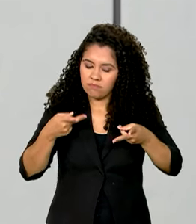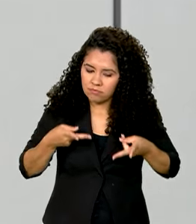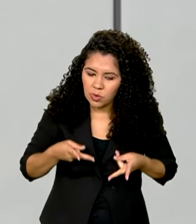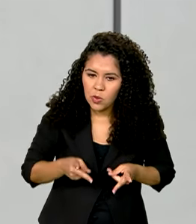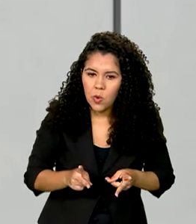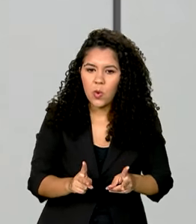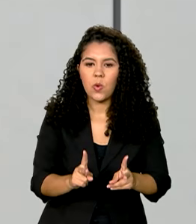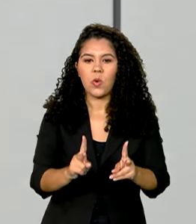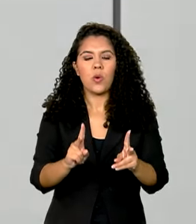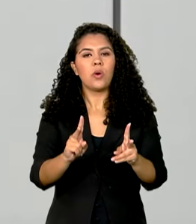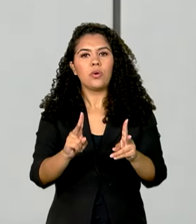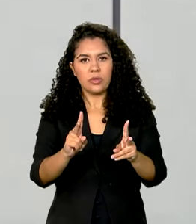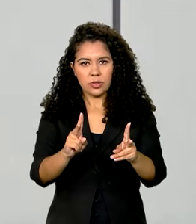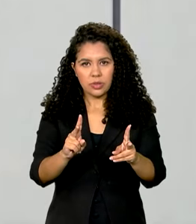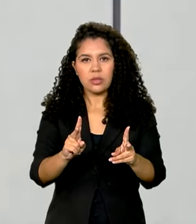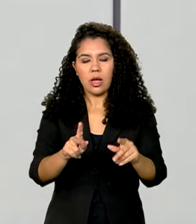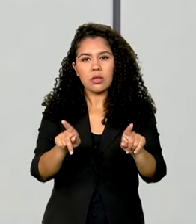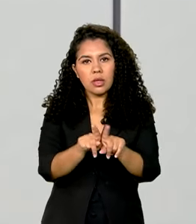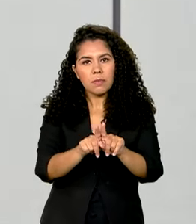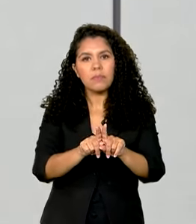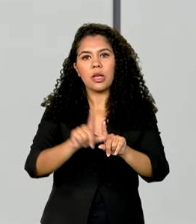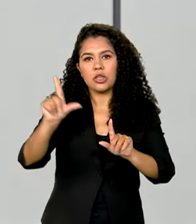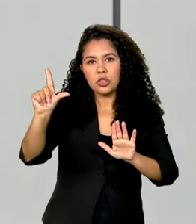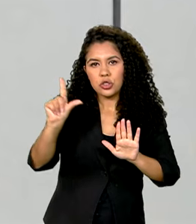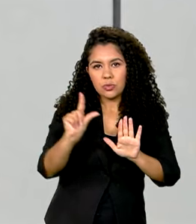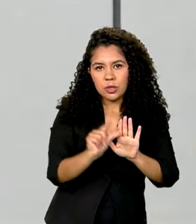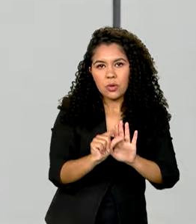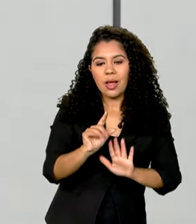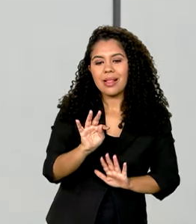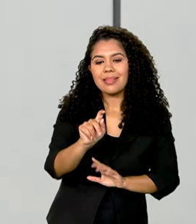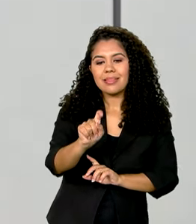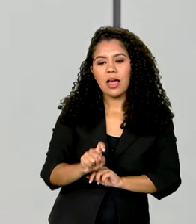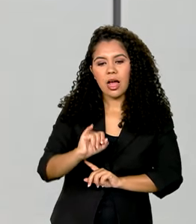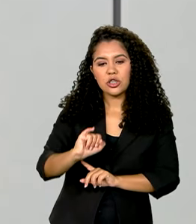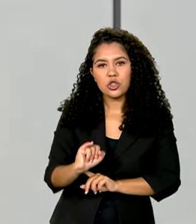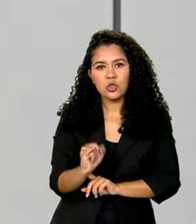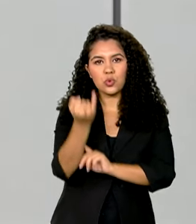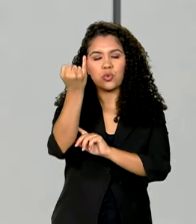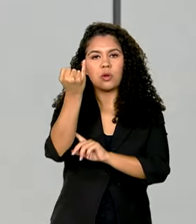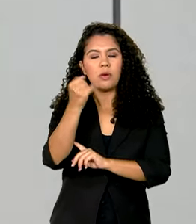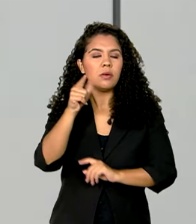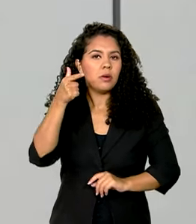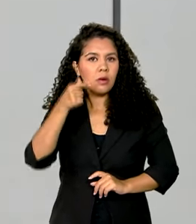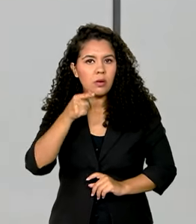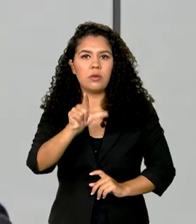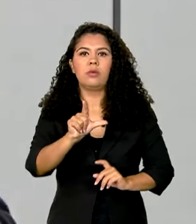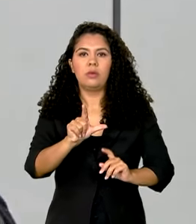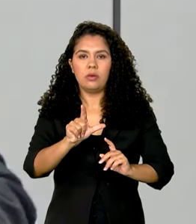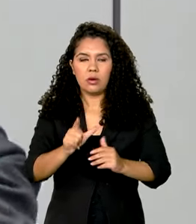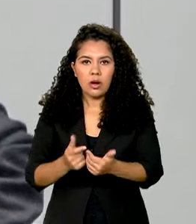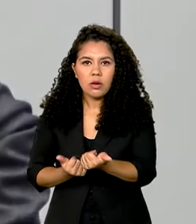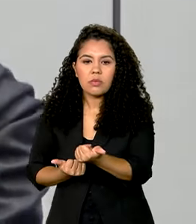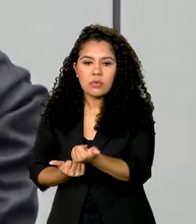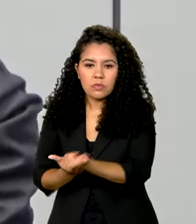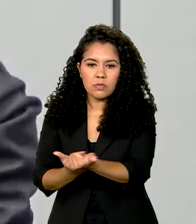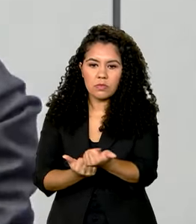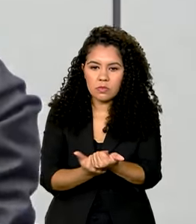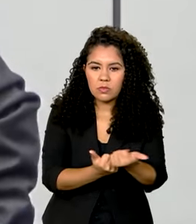de diminuição das taxas de juros para poder continuar ajudando